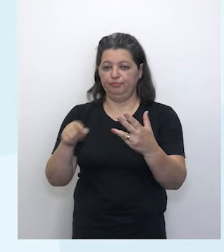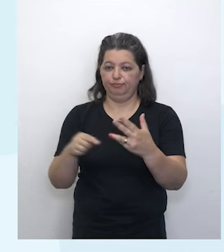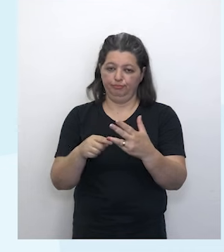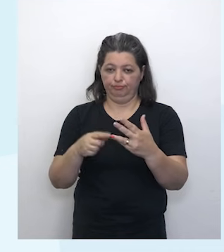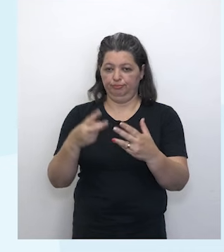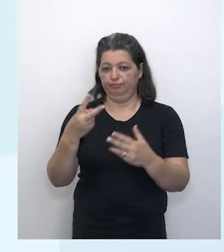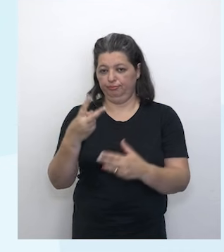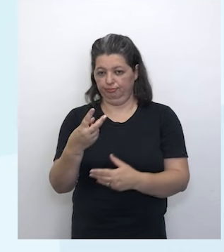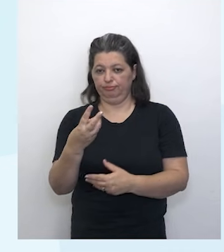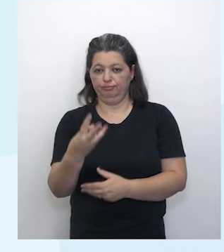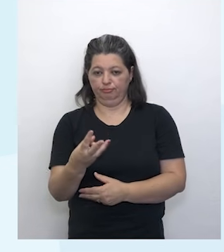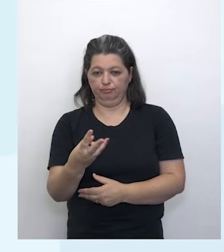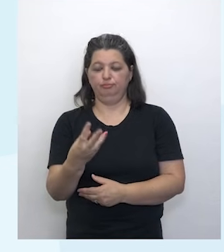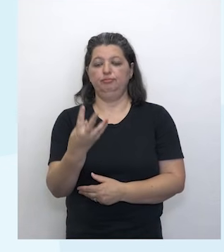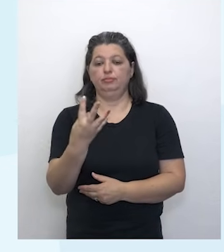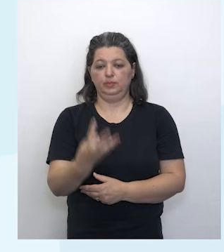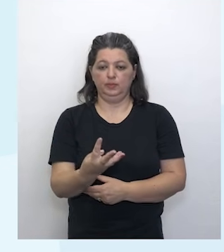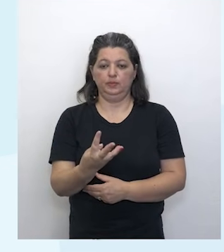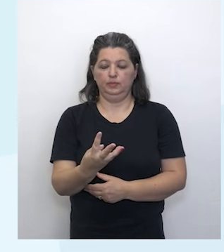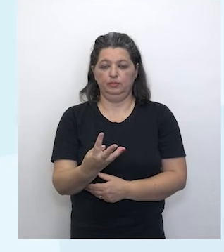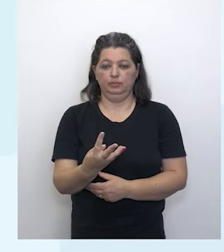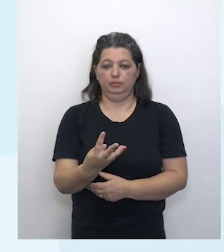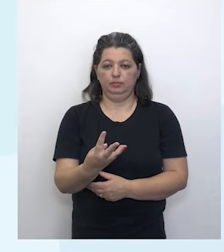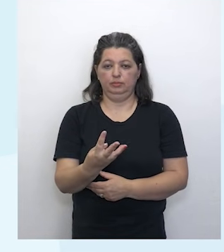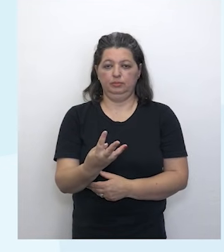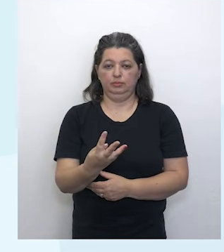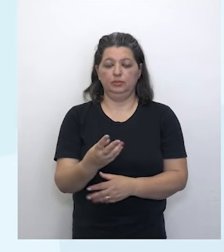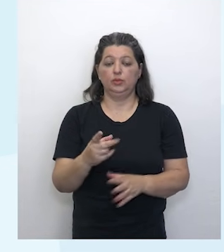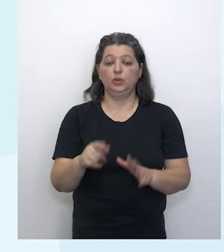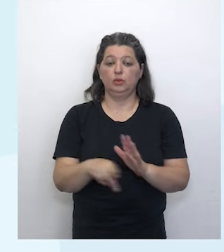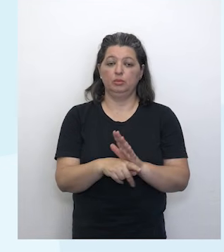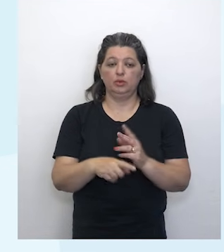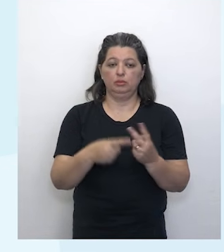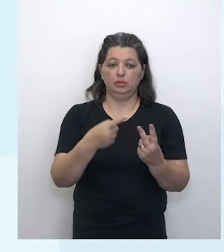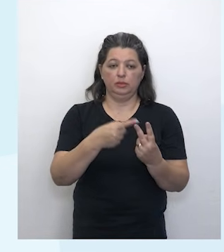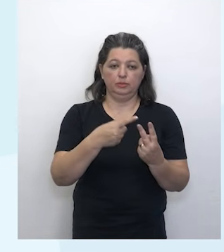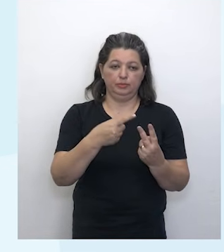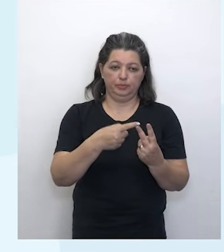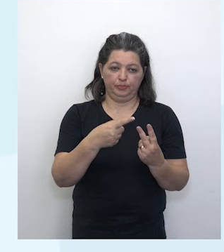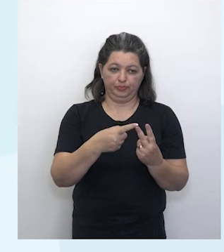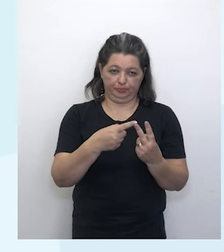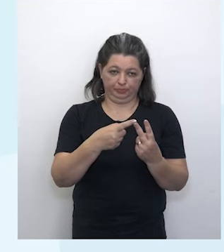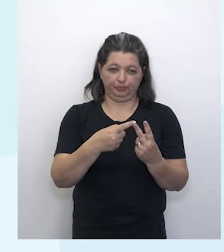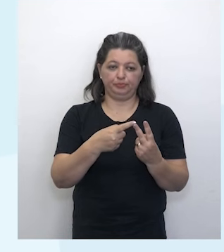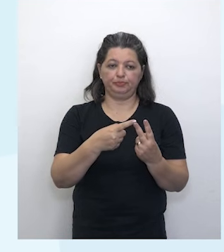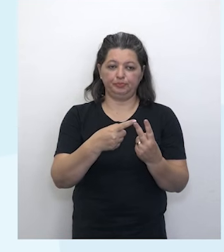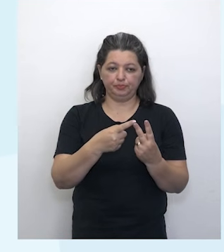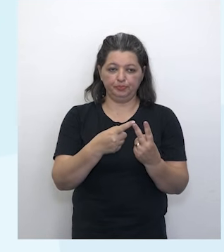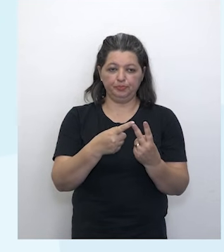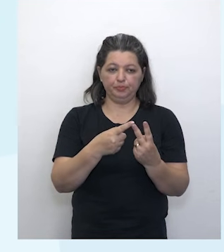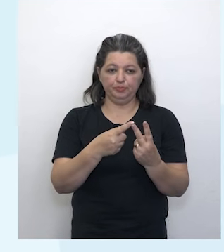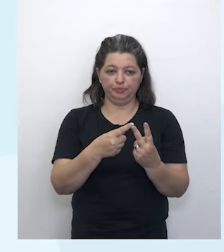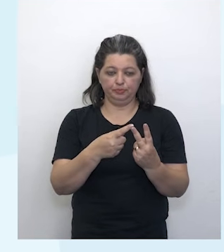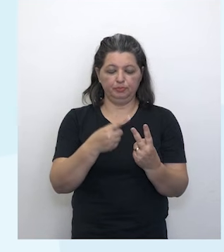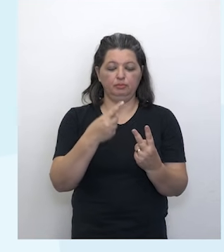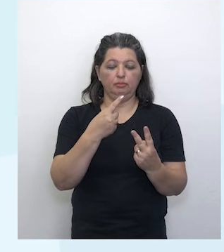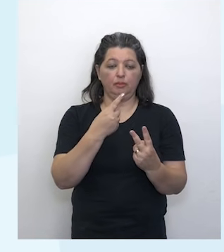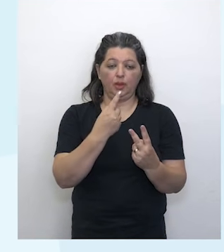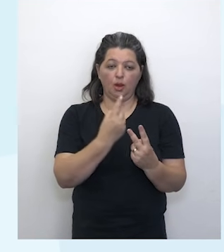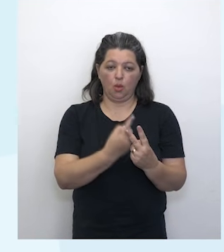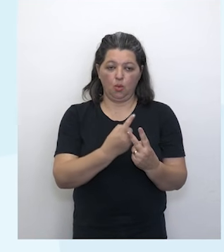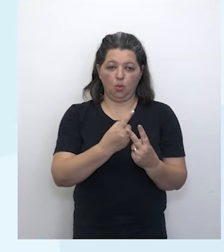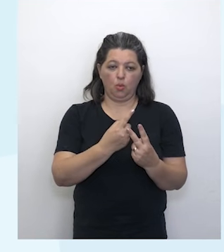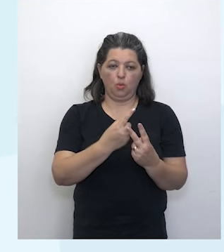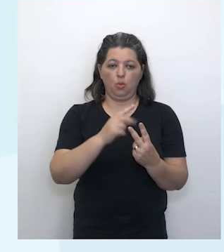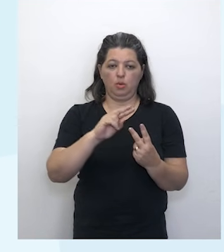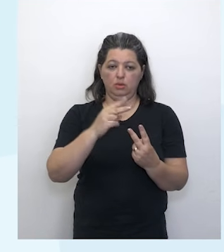2, 3, 4. Então, isso aqui, ó, raiz quadrada de 1 é a mesma coisa que raiz de 1 elevado ao quadrado, porque